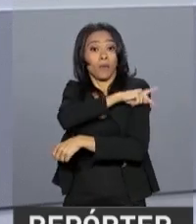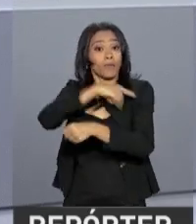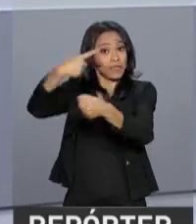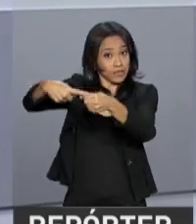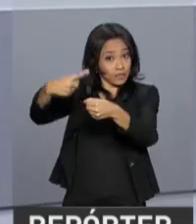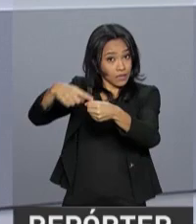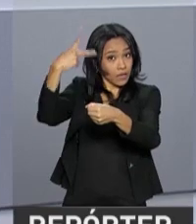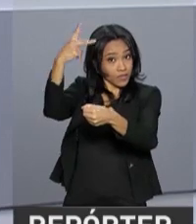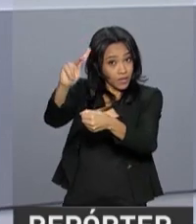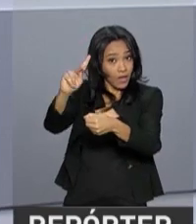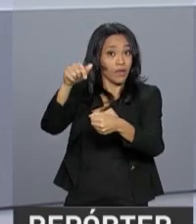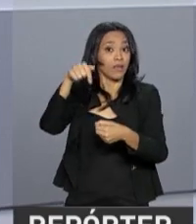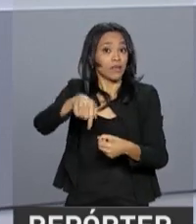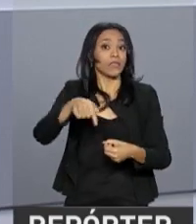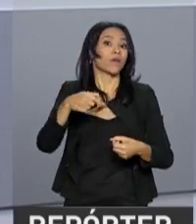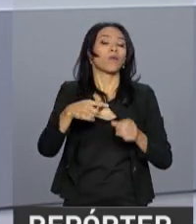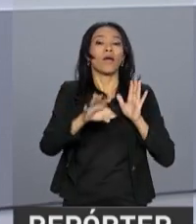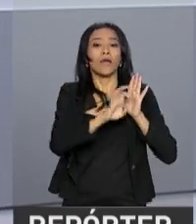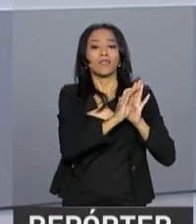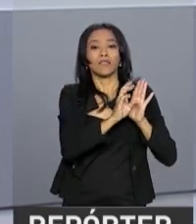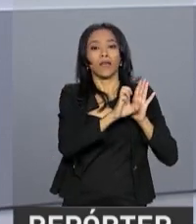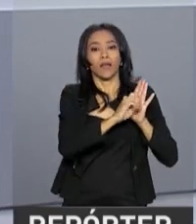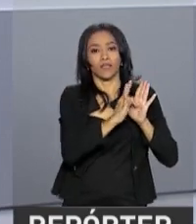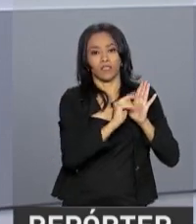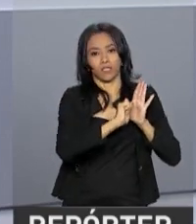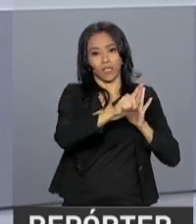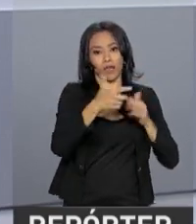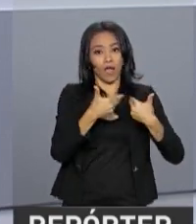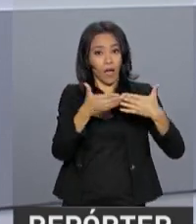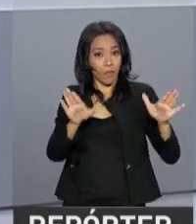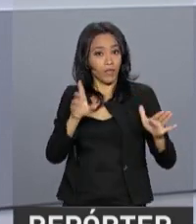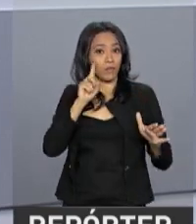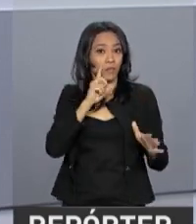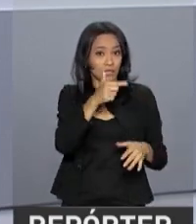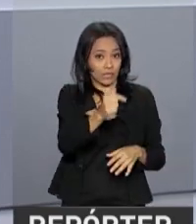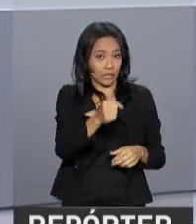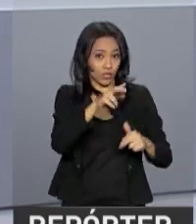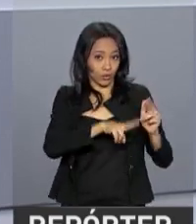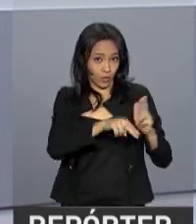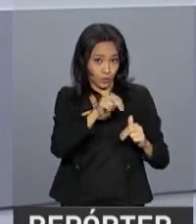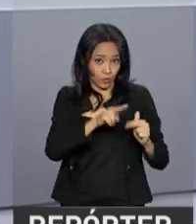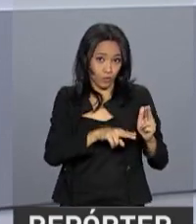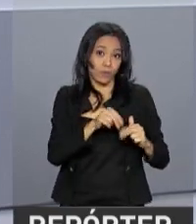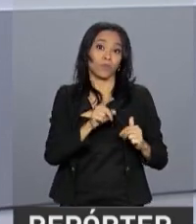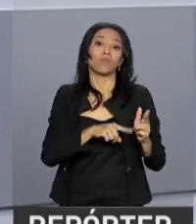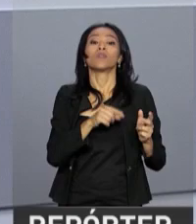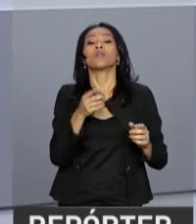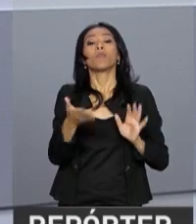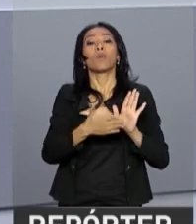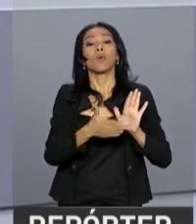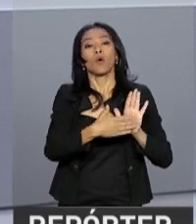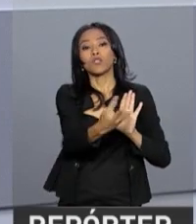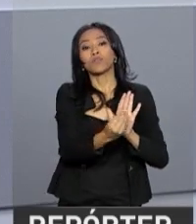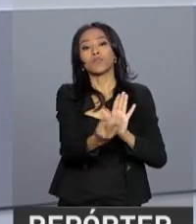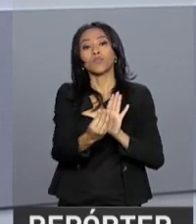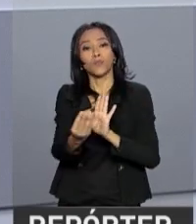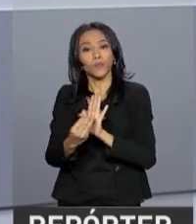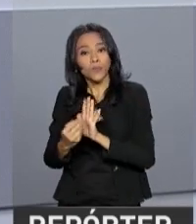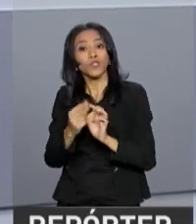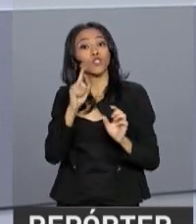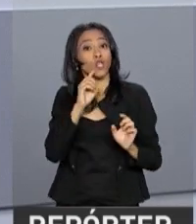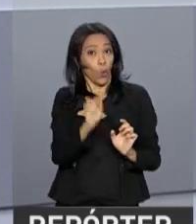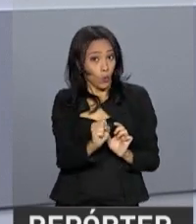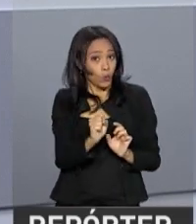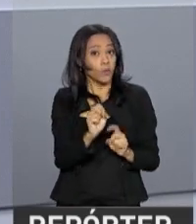a habilitação da chamada será aberta a partir do dia 7 de junho com entrega de propostas no dia 8 e